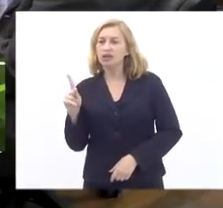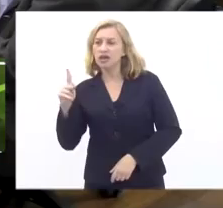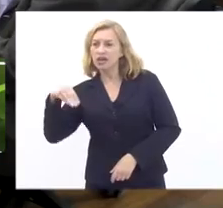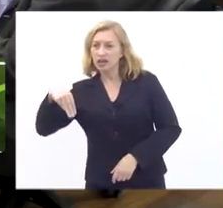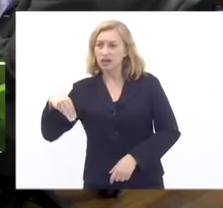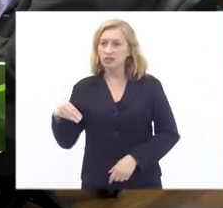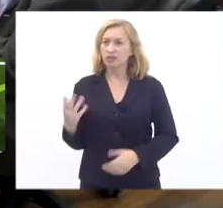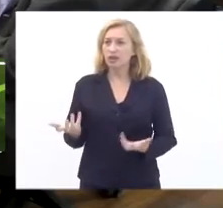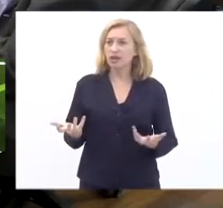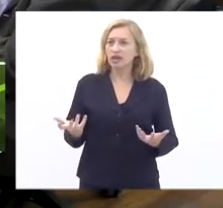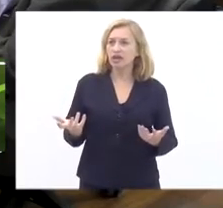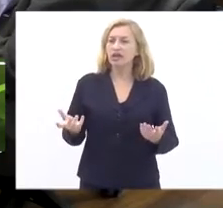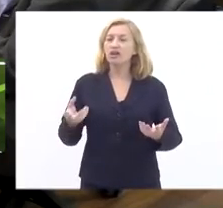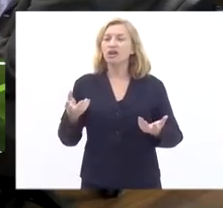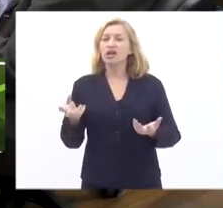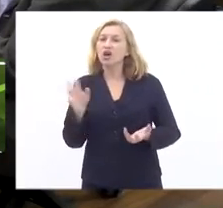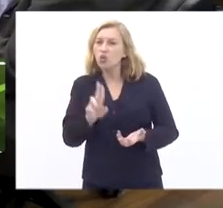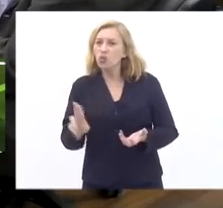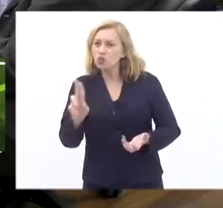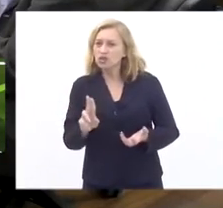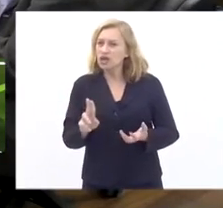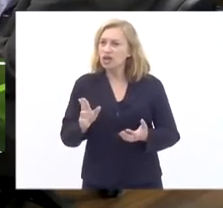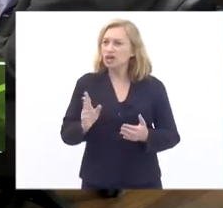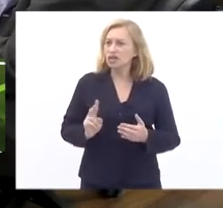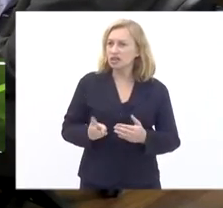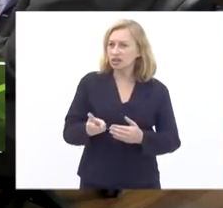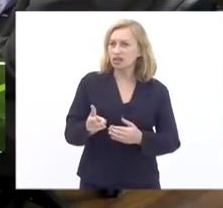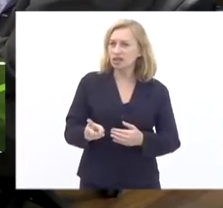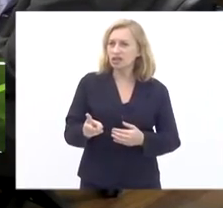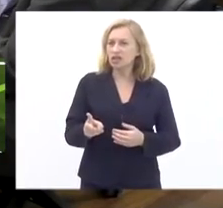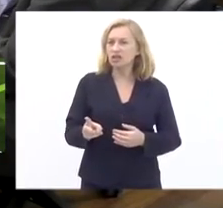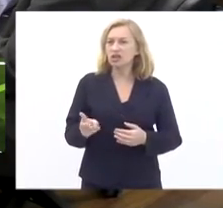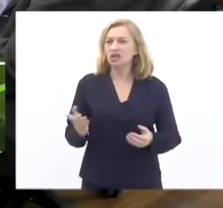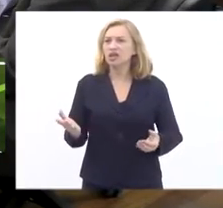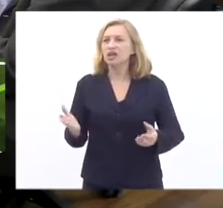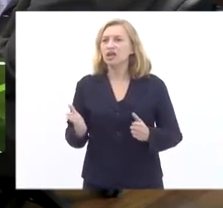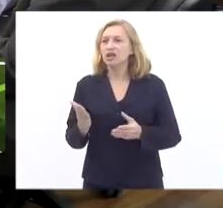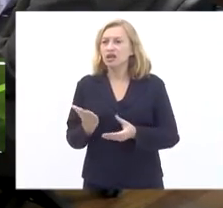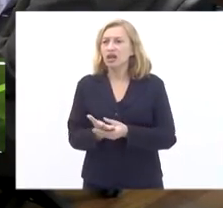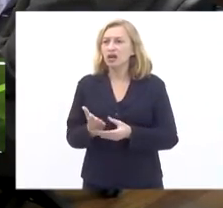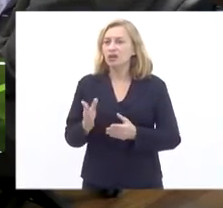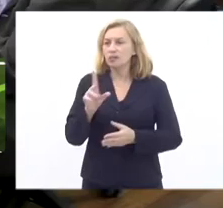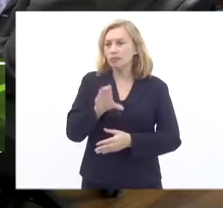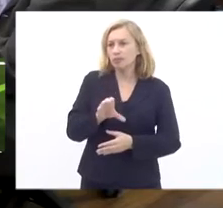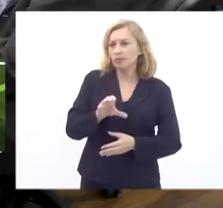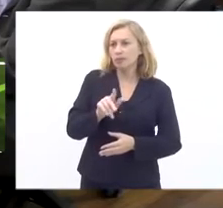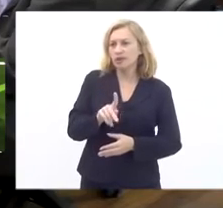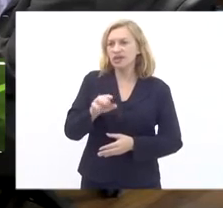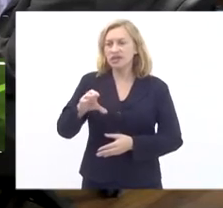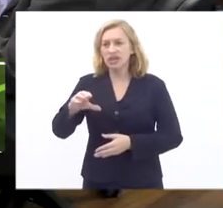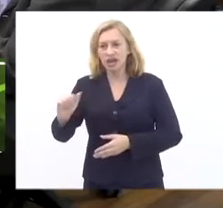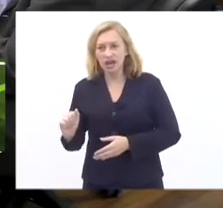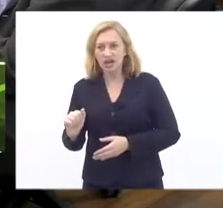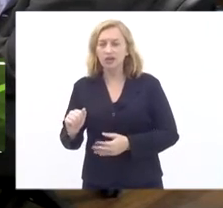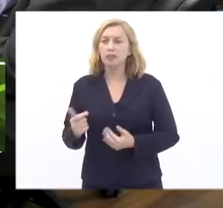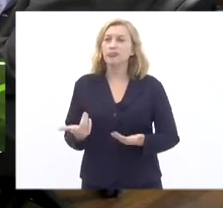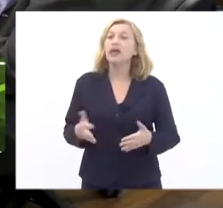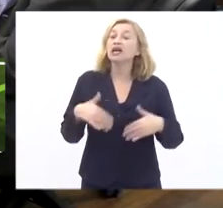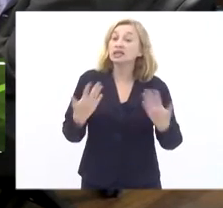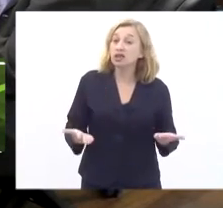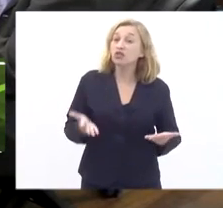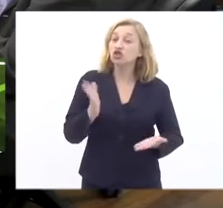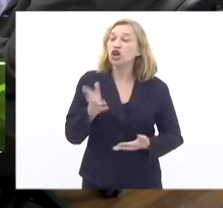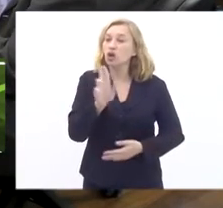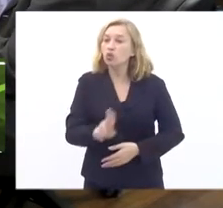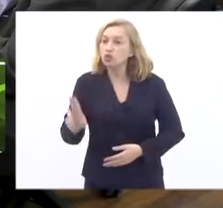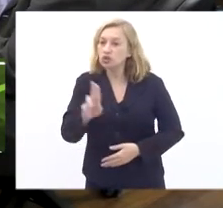que vão utilizar daqui para frente o critério de IPCA. Então, já estou até esquecendo a planilha de IPCM e já estou